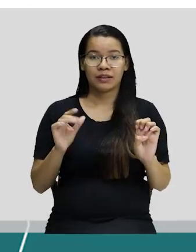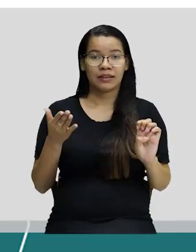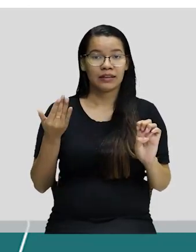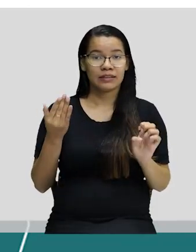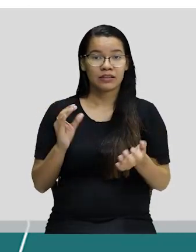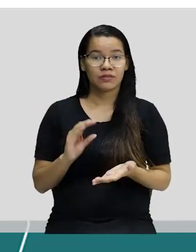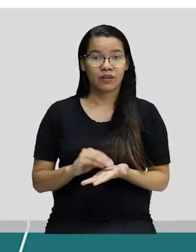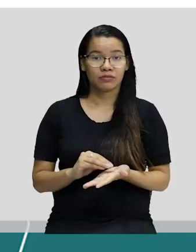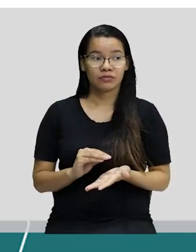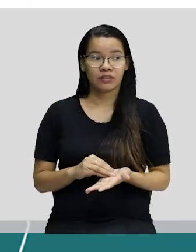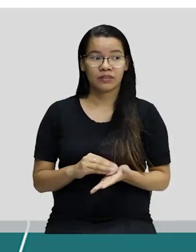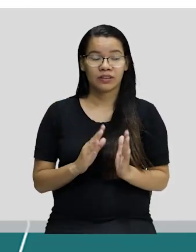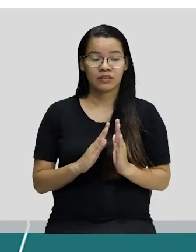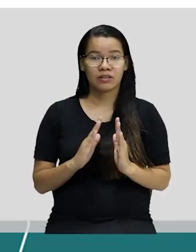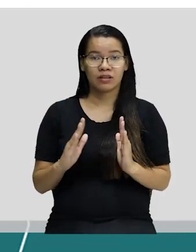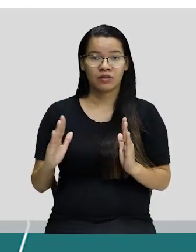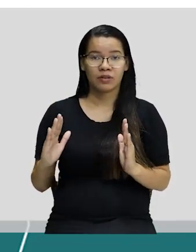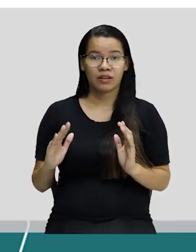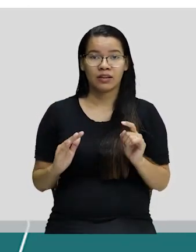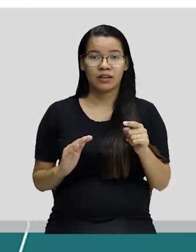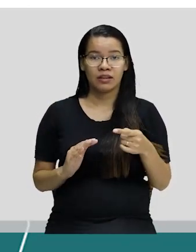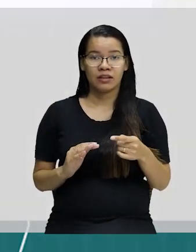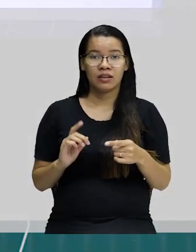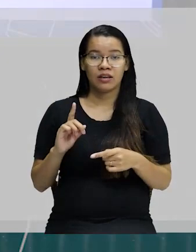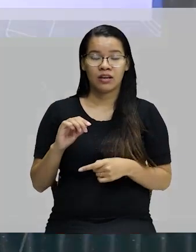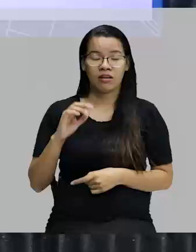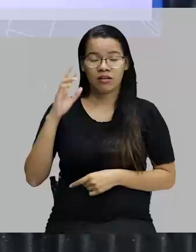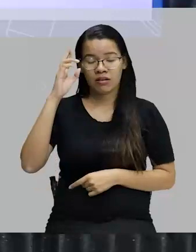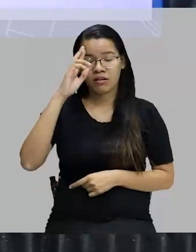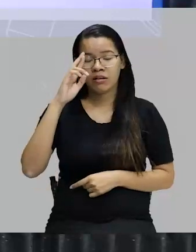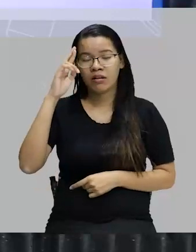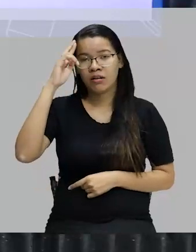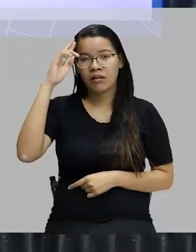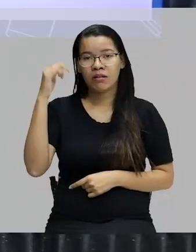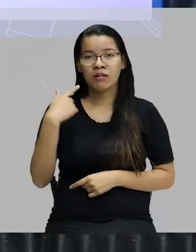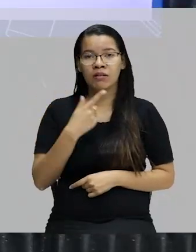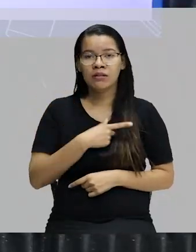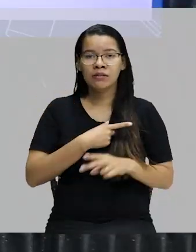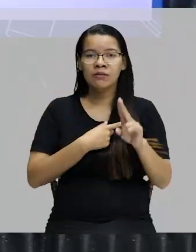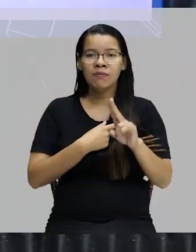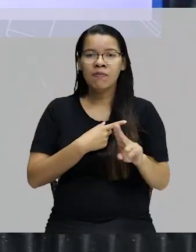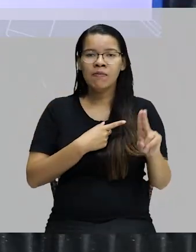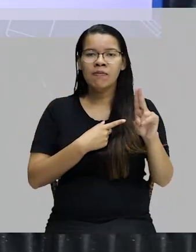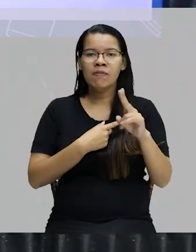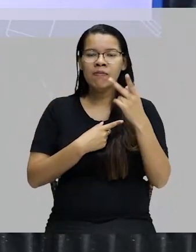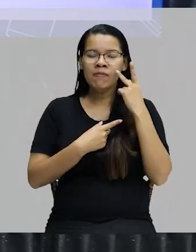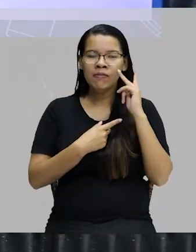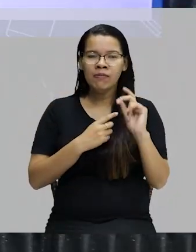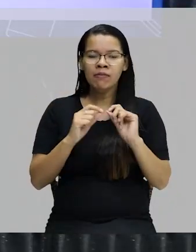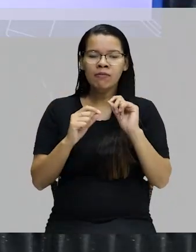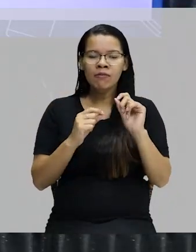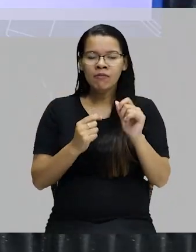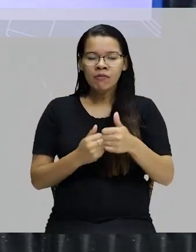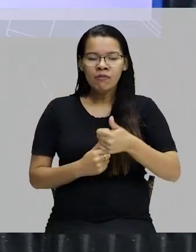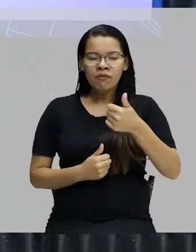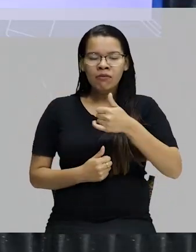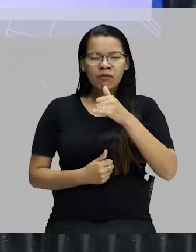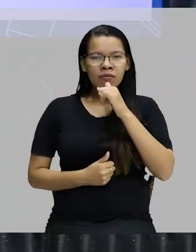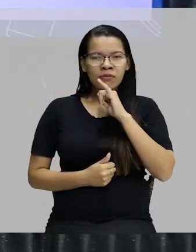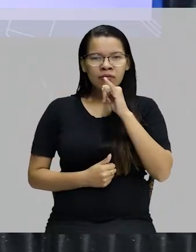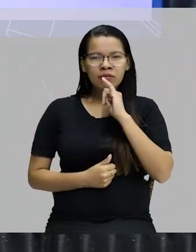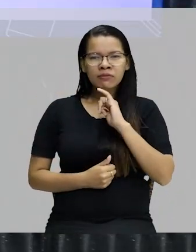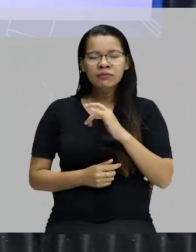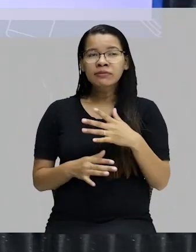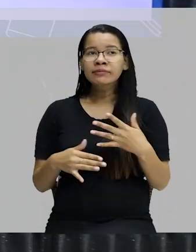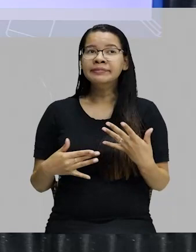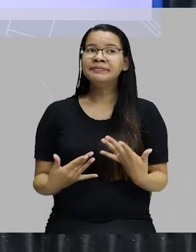essa sequência, tá? Esse foi o raciocínio que nós utilizamos para esse primeiro exemplo.